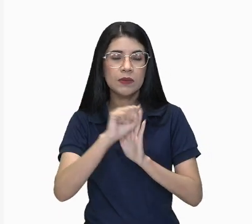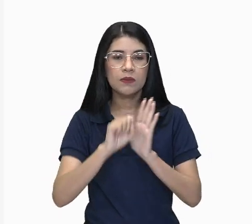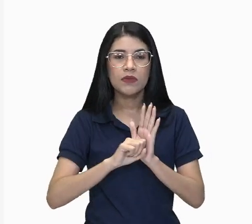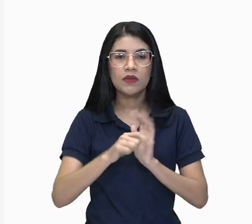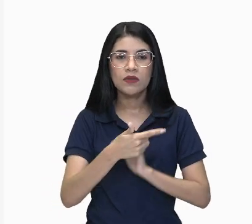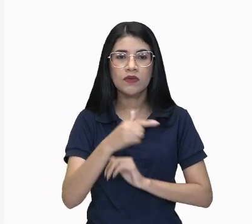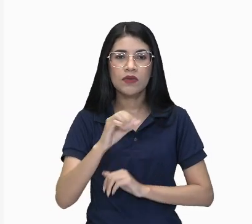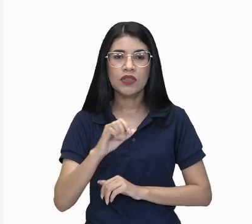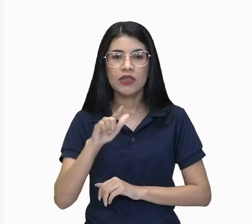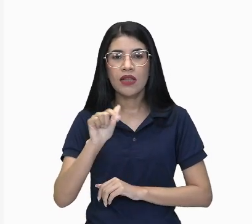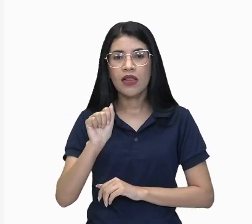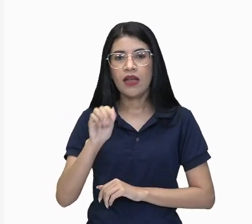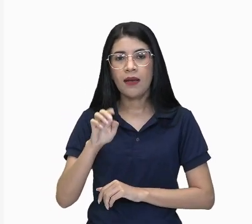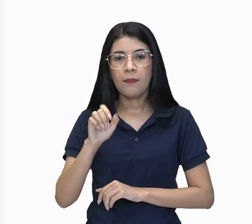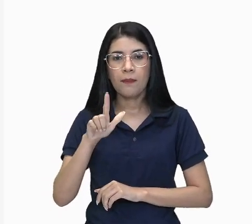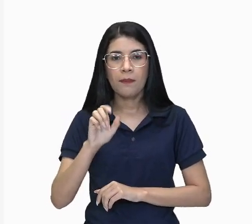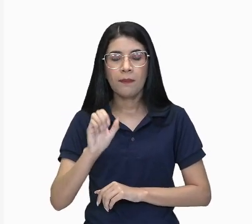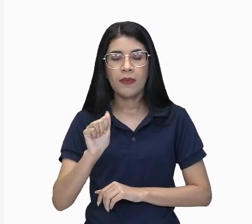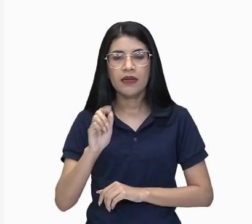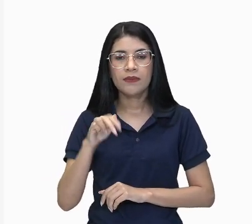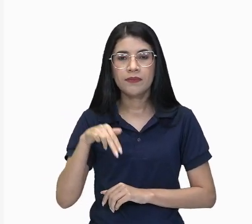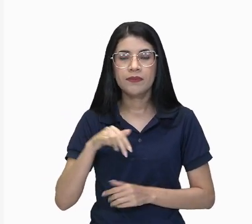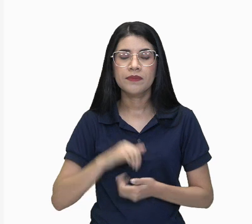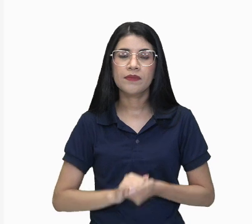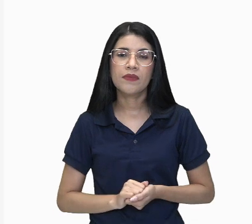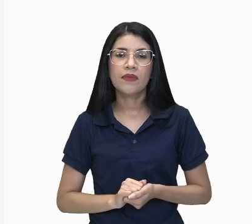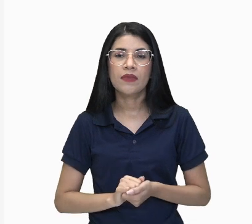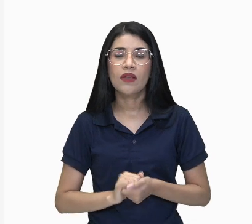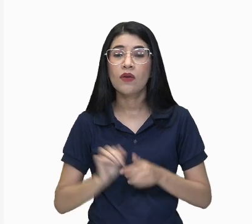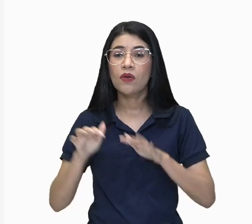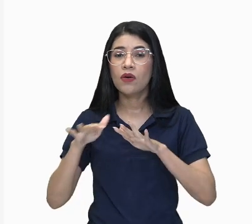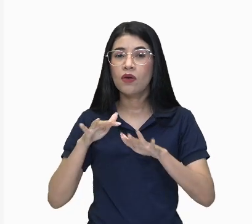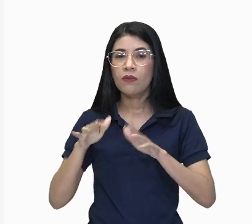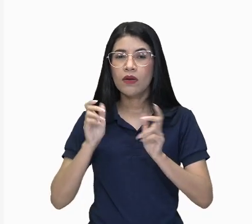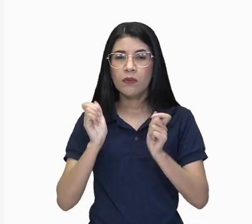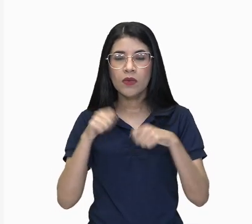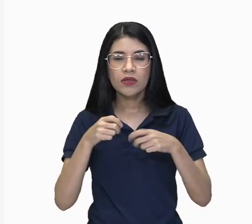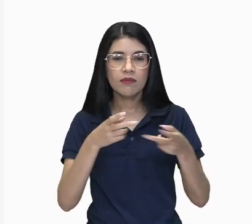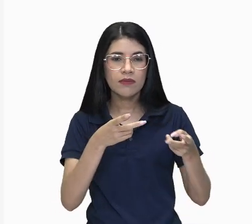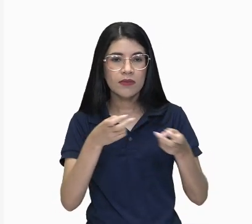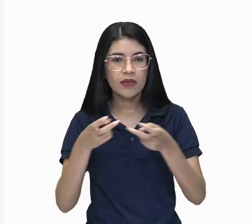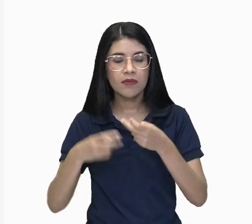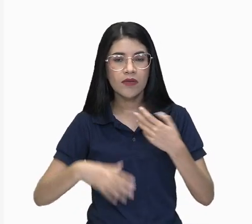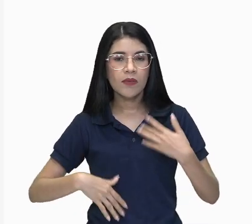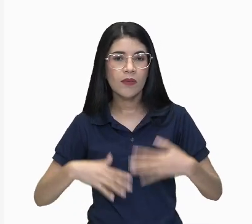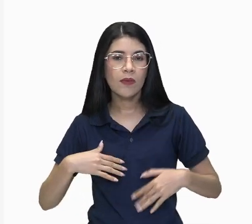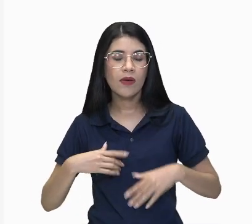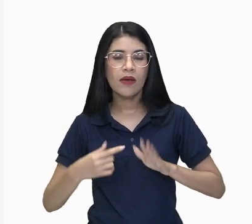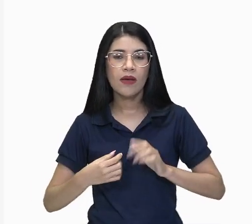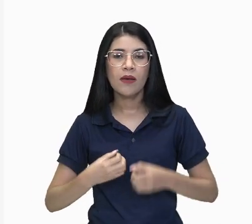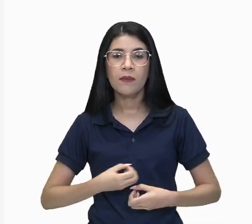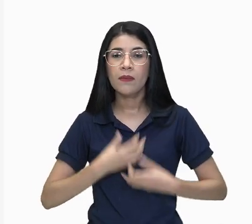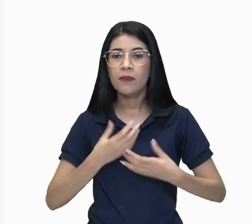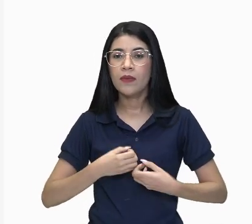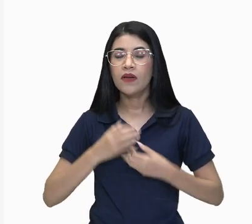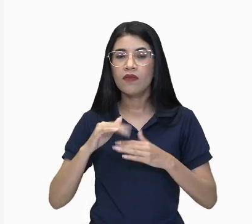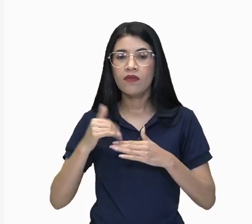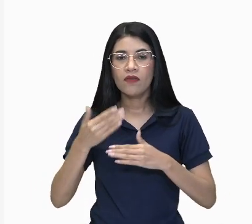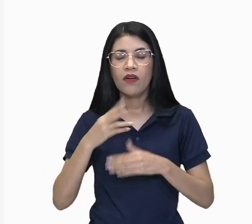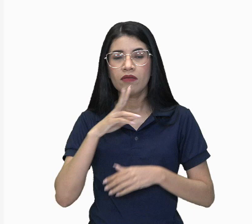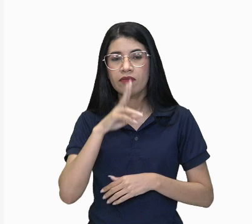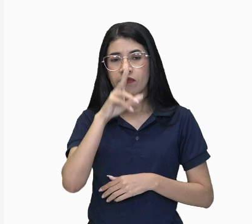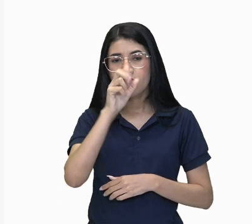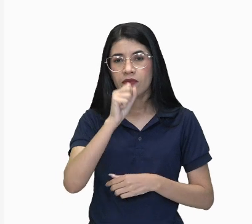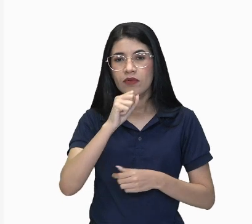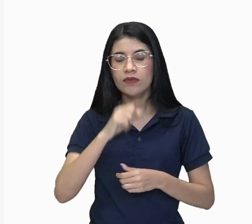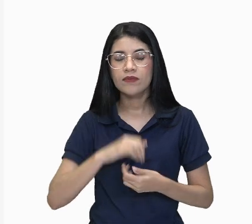né, 1979 a 1958, o movimento visível do corpo seria a manifestação externa da nossa